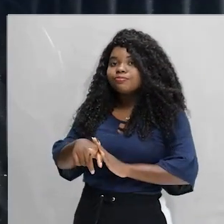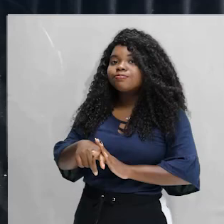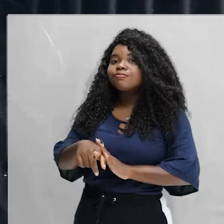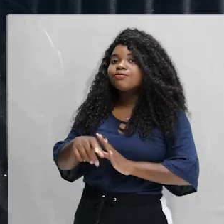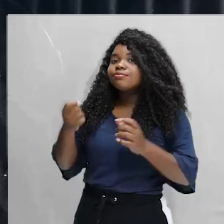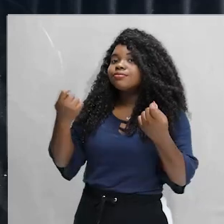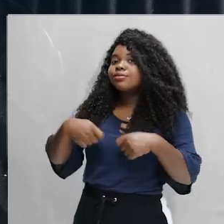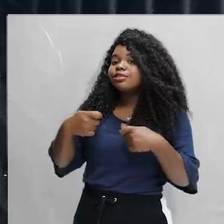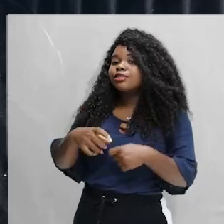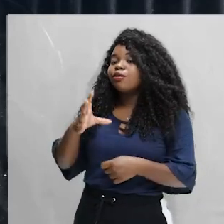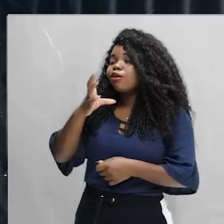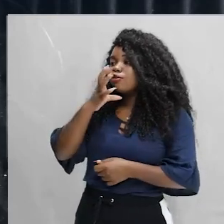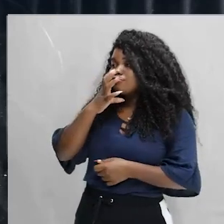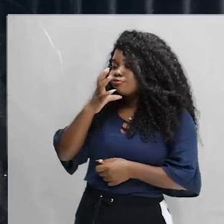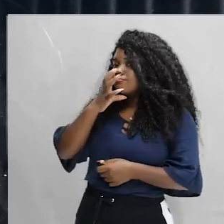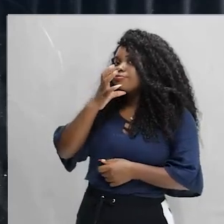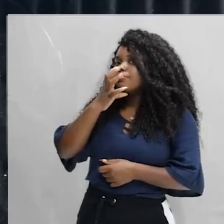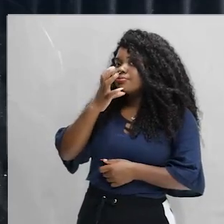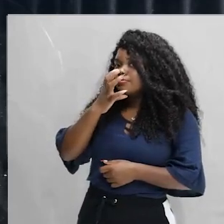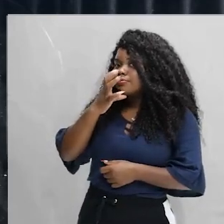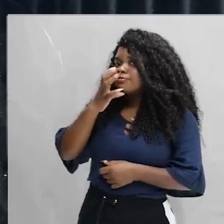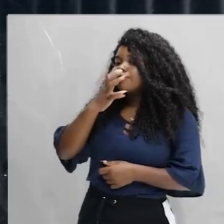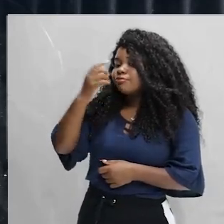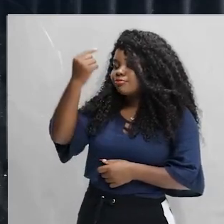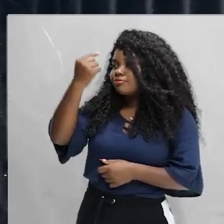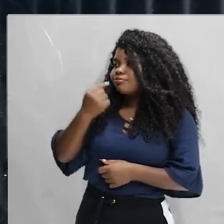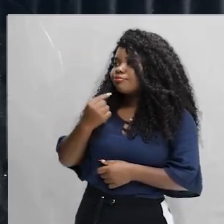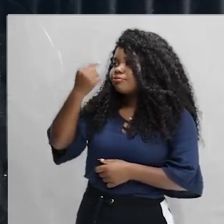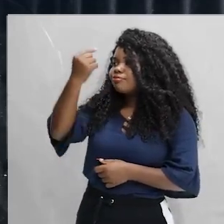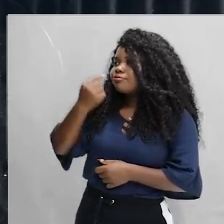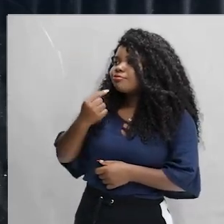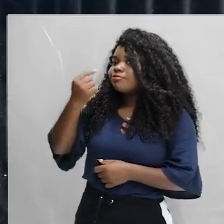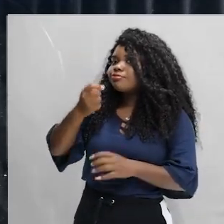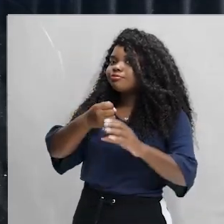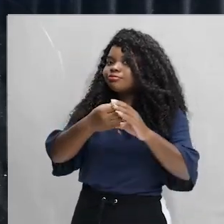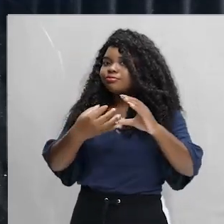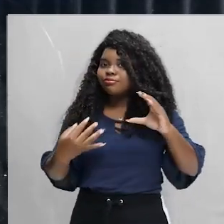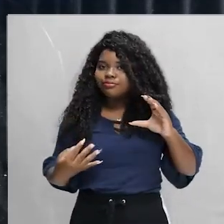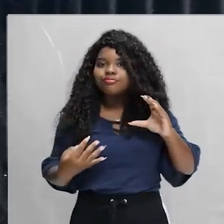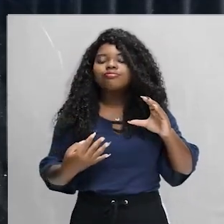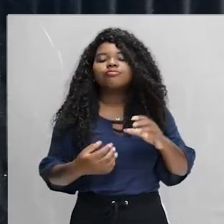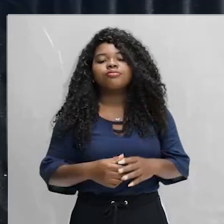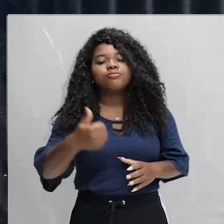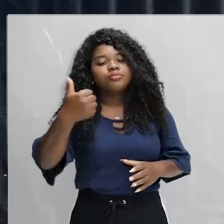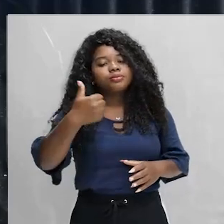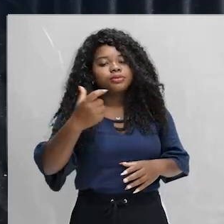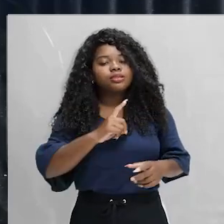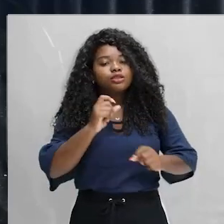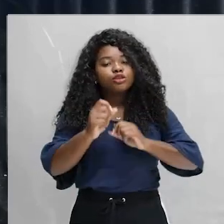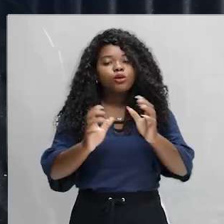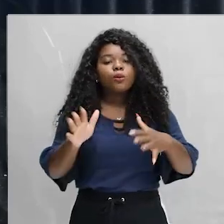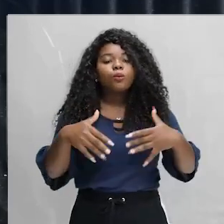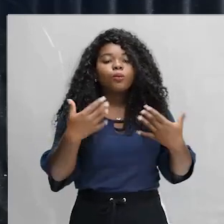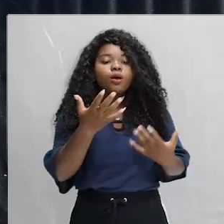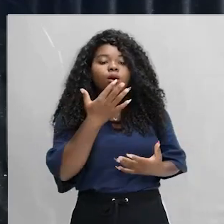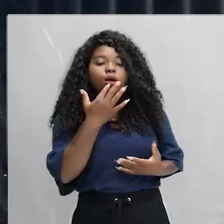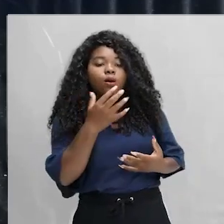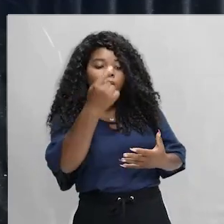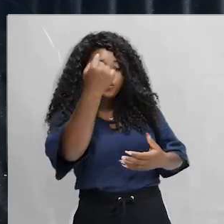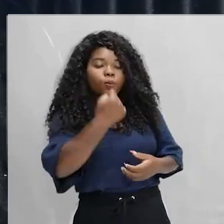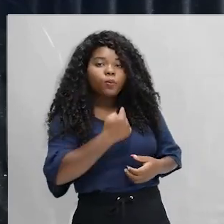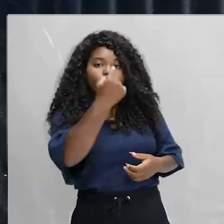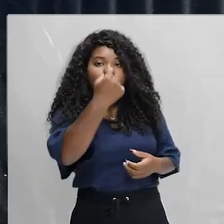tem que observar a foto e caracterizar. A primeira pergunta é aqui: qual a cor da